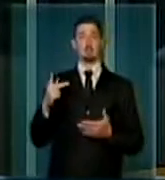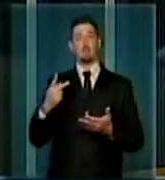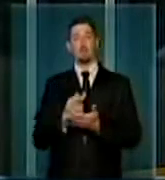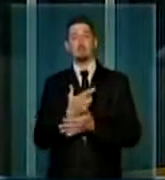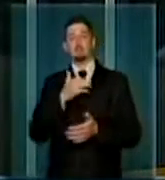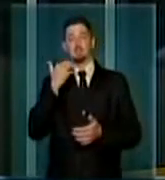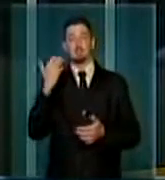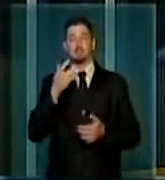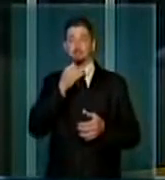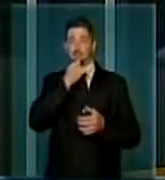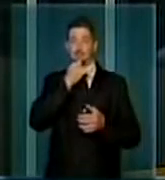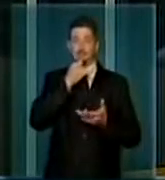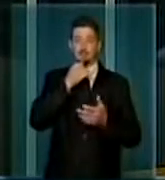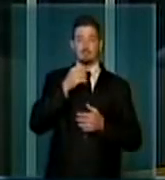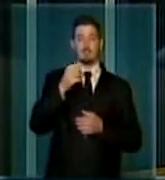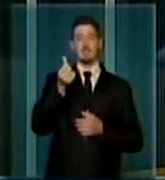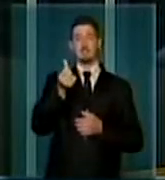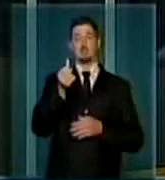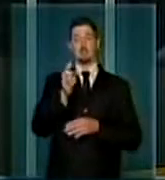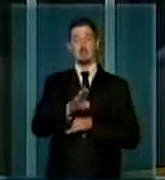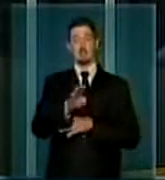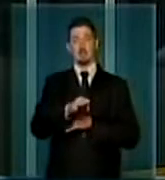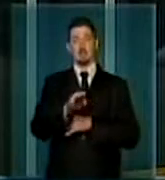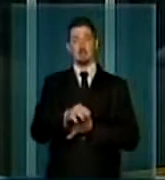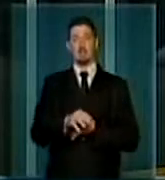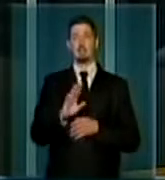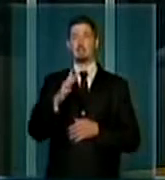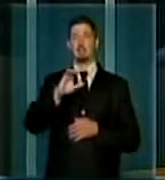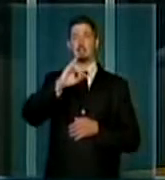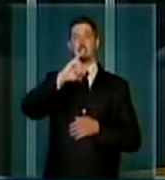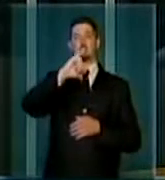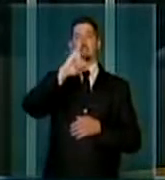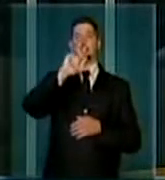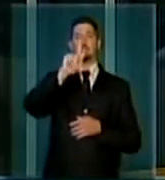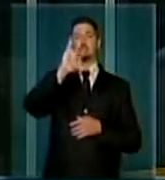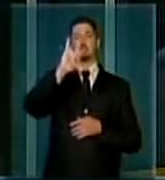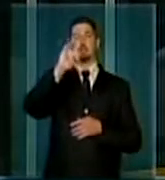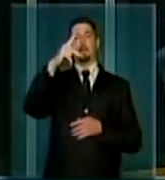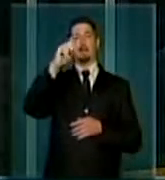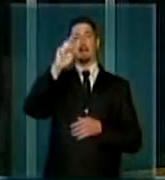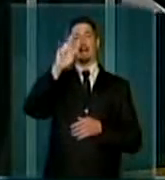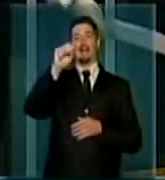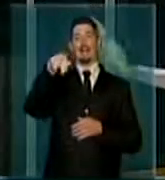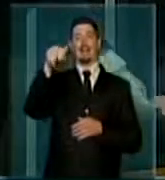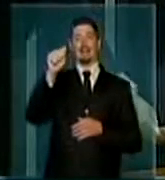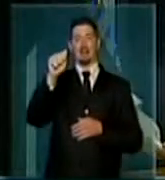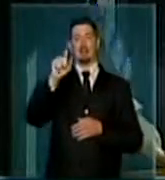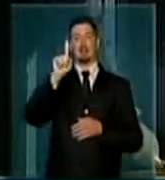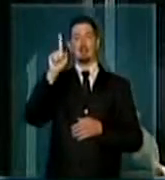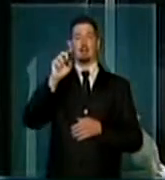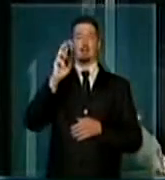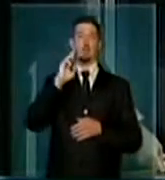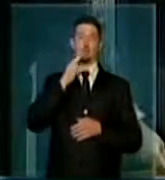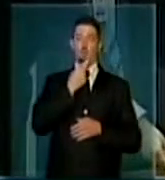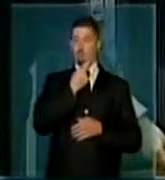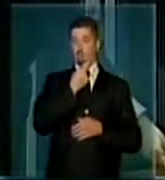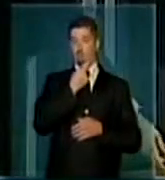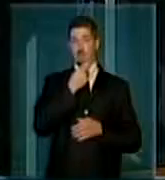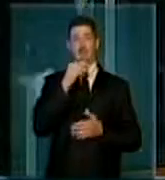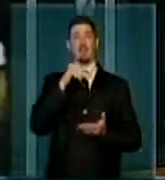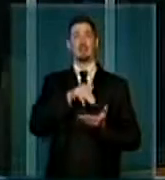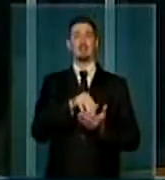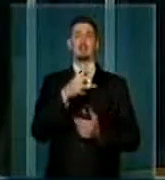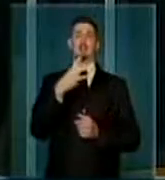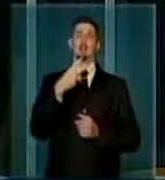das 18 horas, nas proximidades da cidade de Ji-Paraná, no estado de Rondônia. Ele que até o